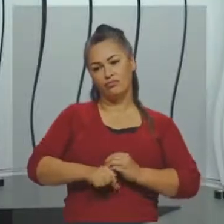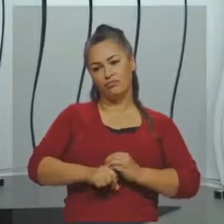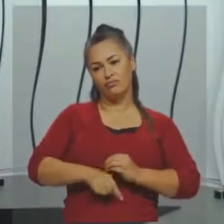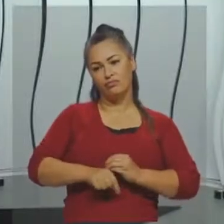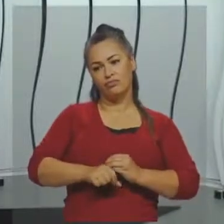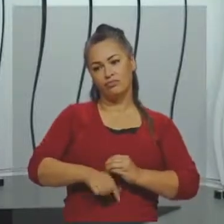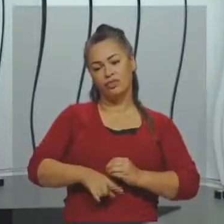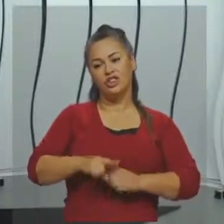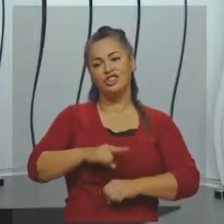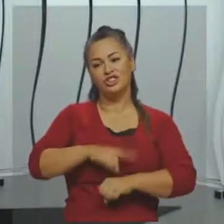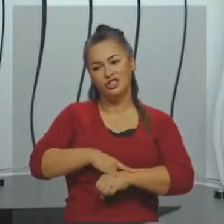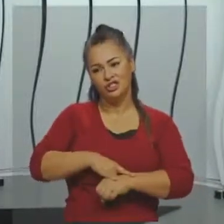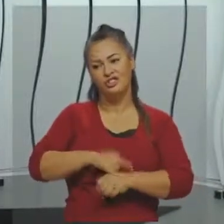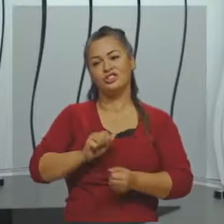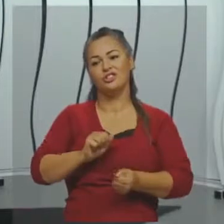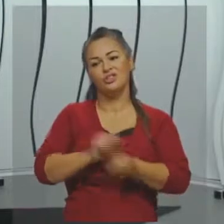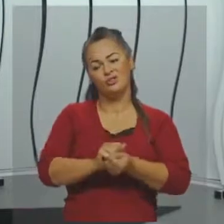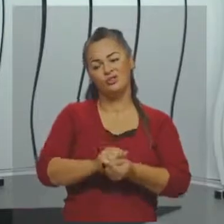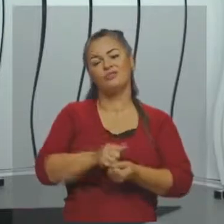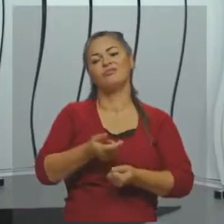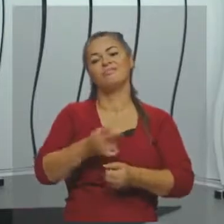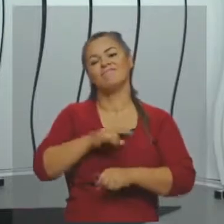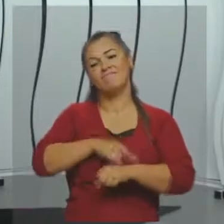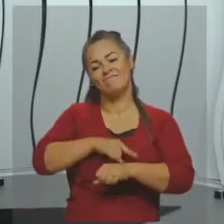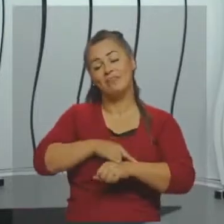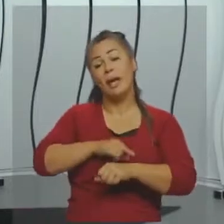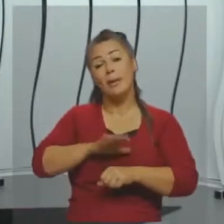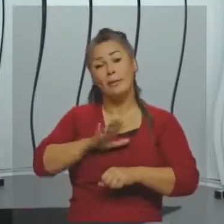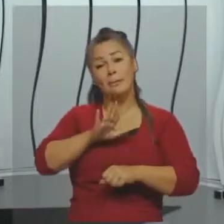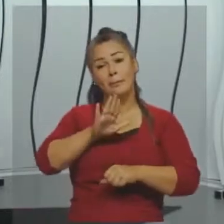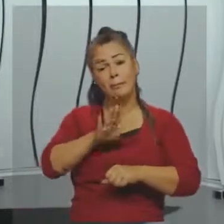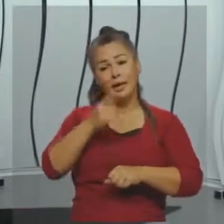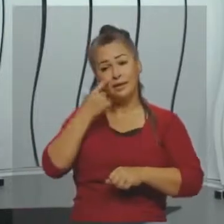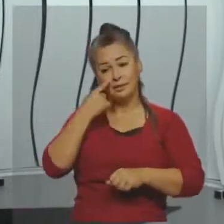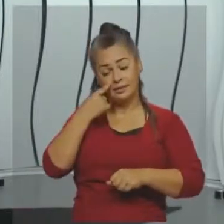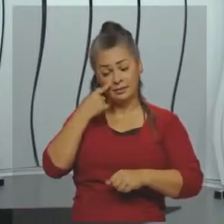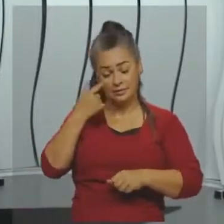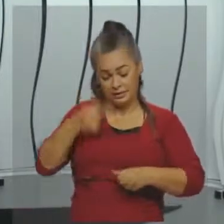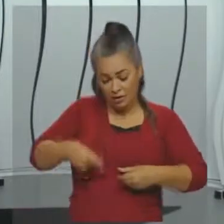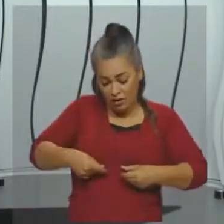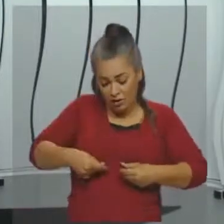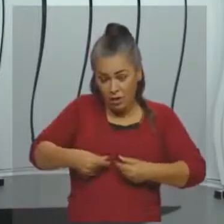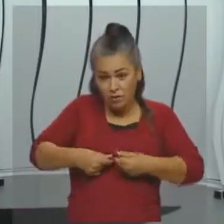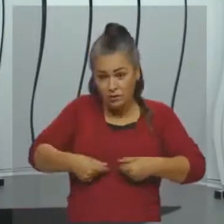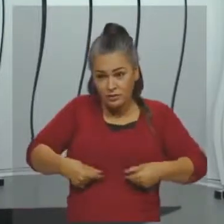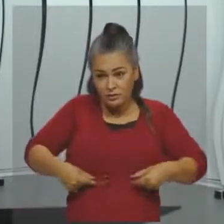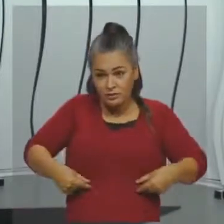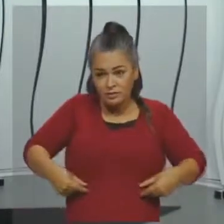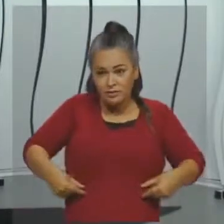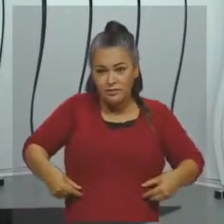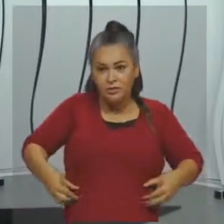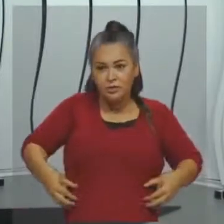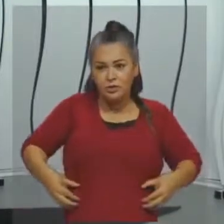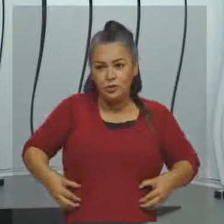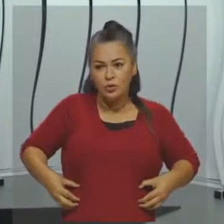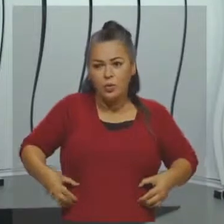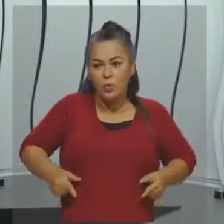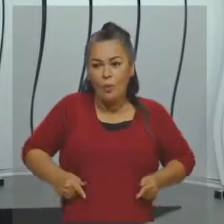unidade, nesses filamentos, nesses tubos, é que vai acontecer então a filtração do sangue e finalmente a formação da